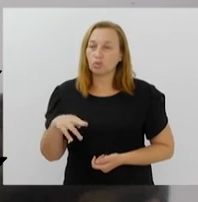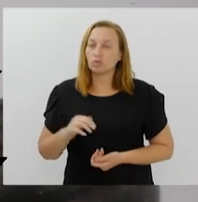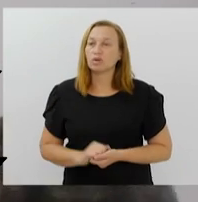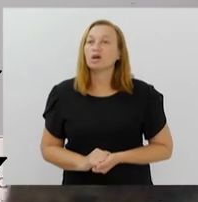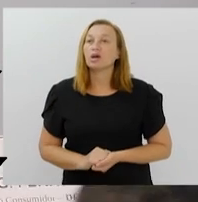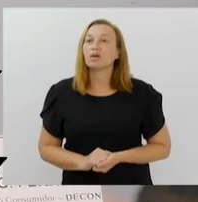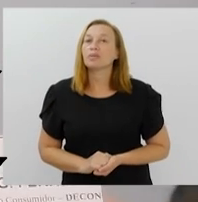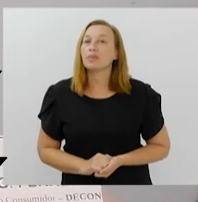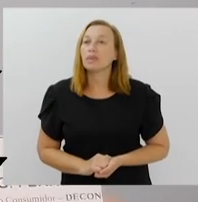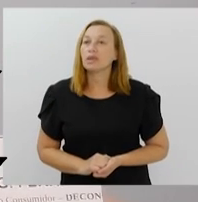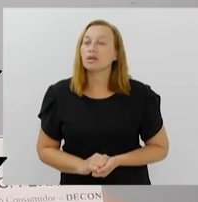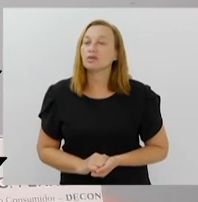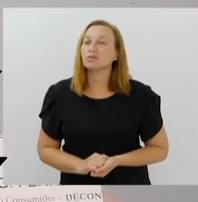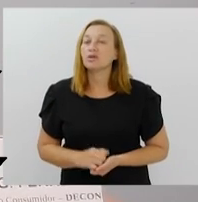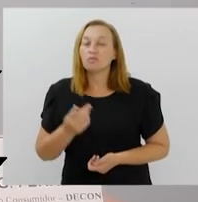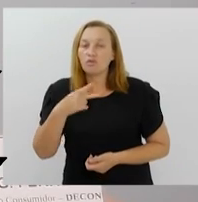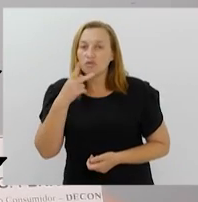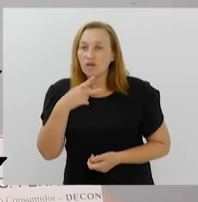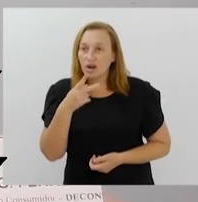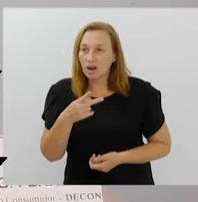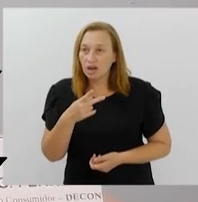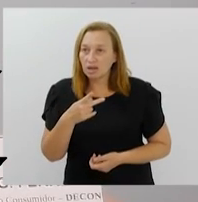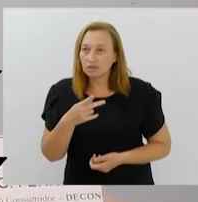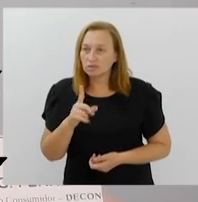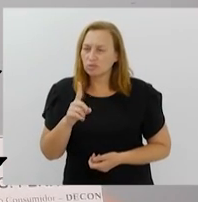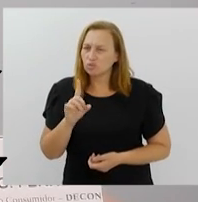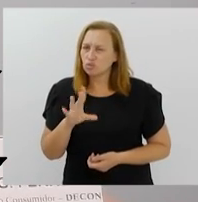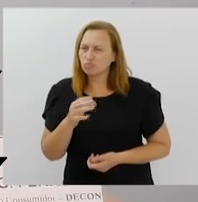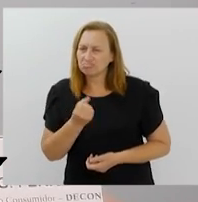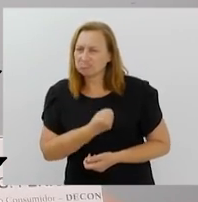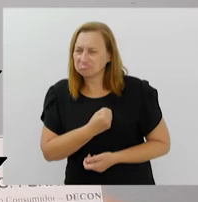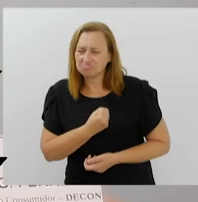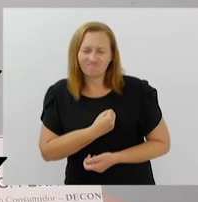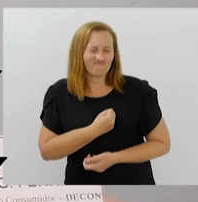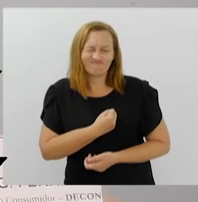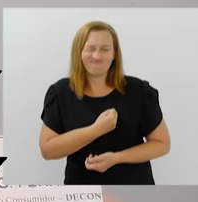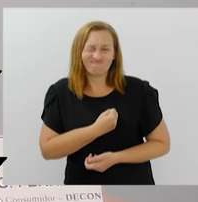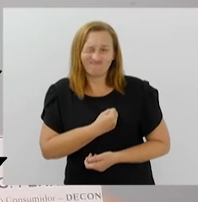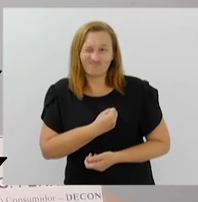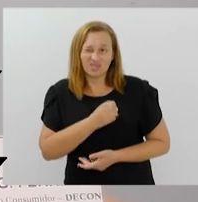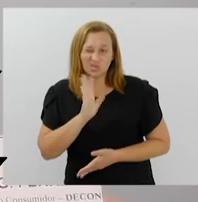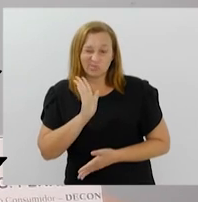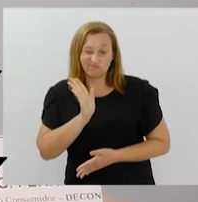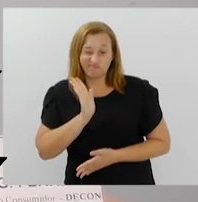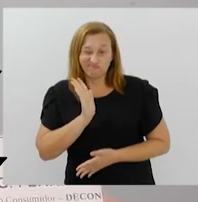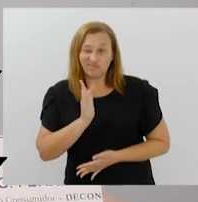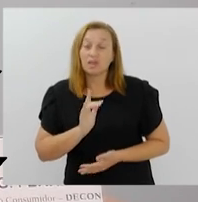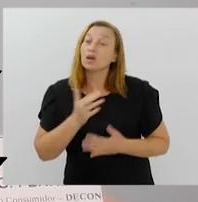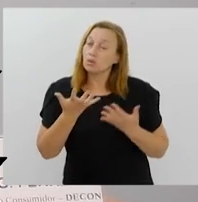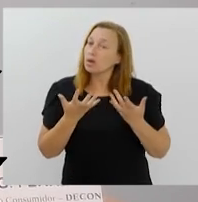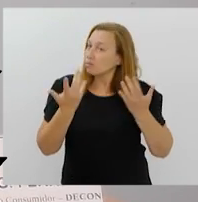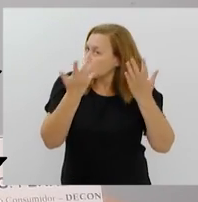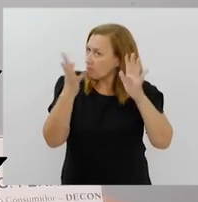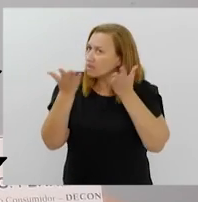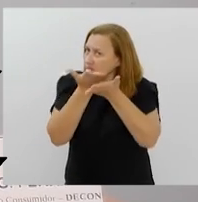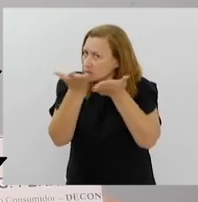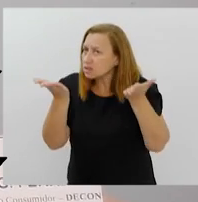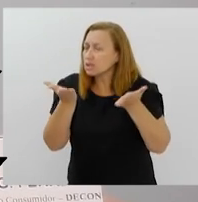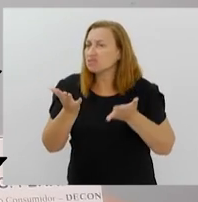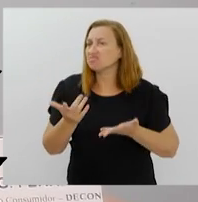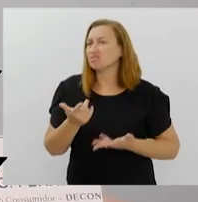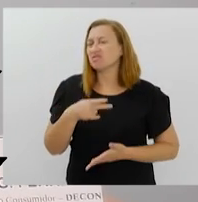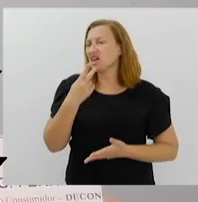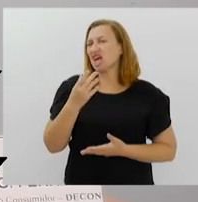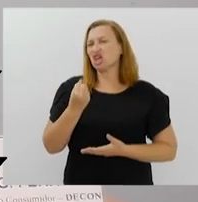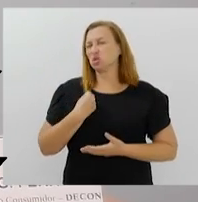Vieira eu vou falar aqui especificamente não em números porque quem parabenizar vocês e vou não vou falar